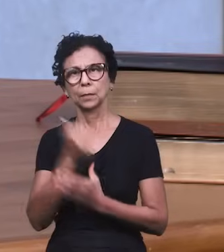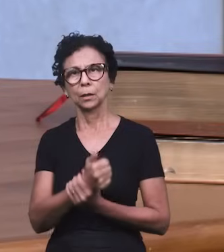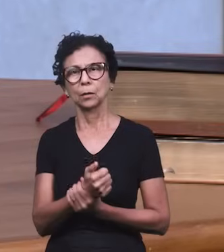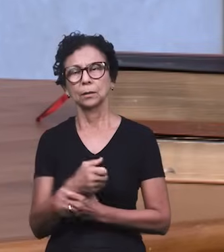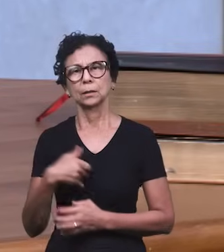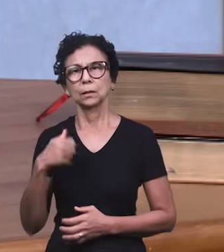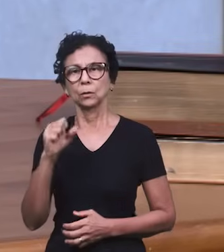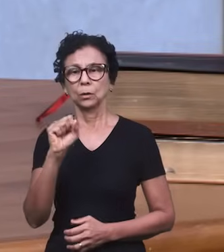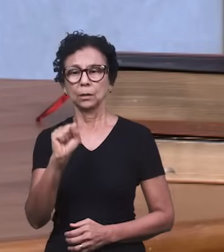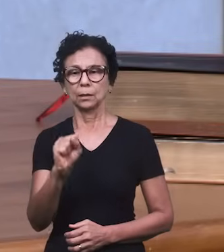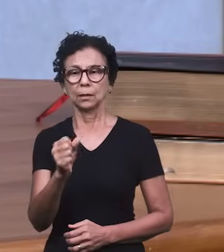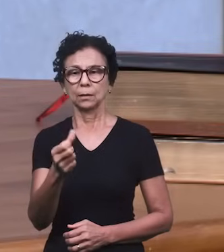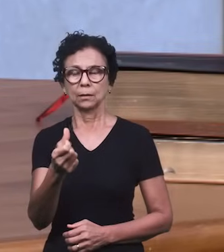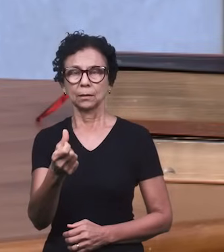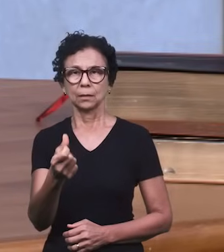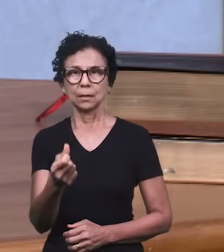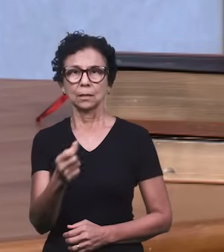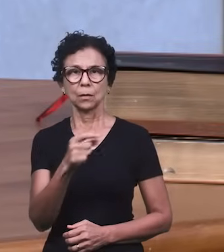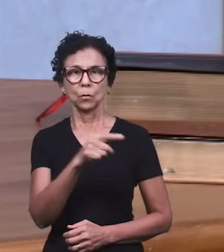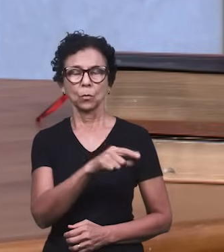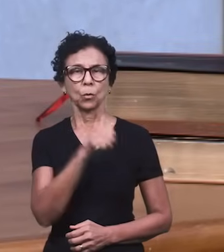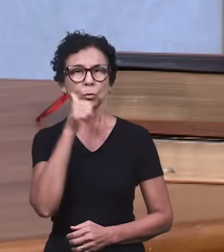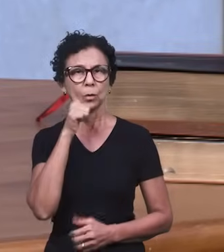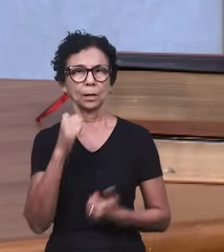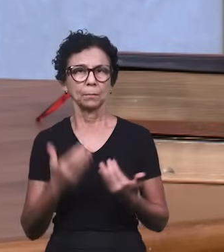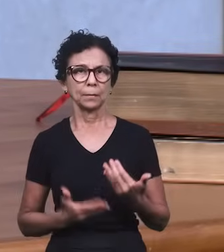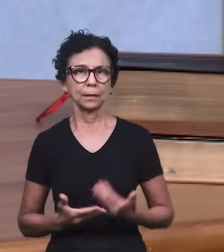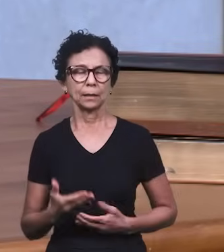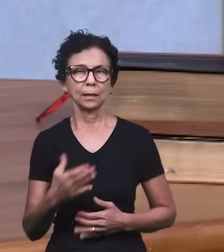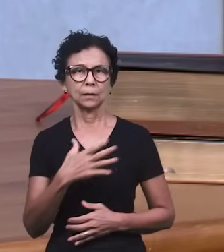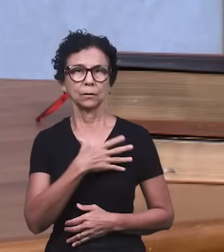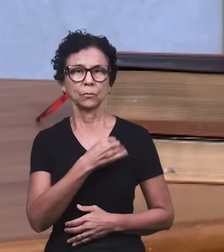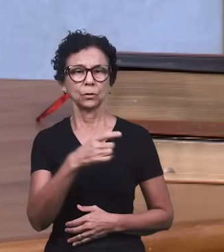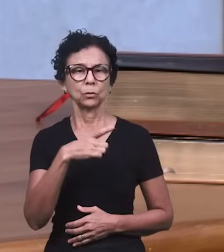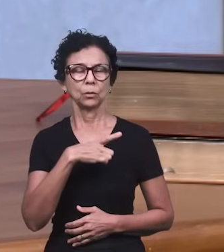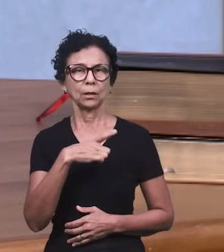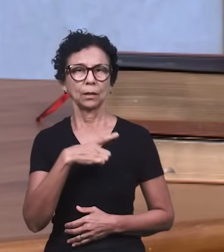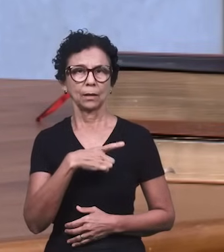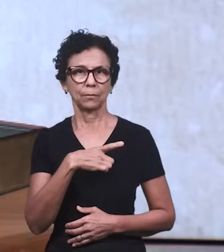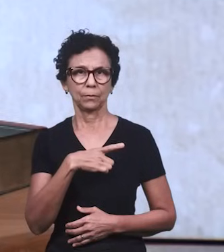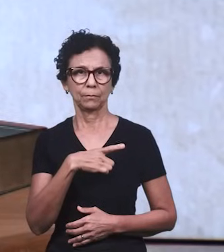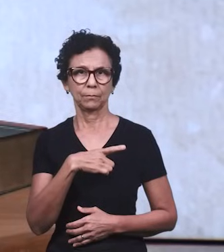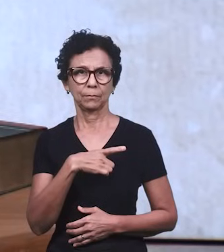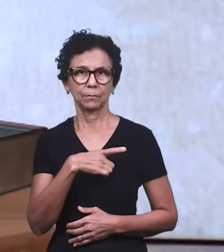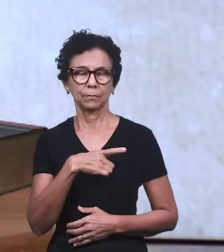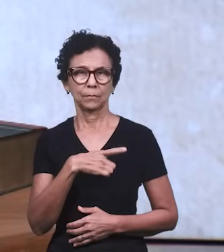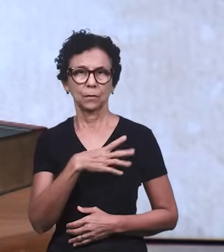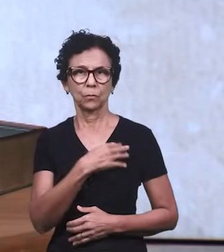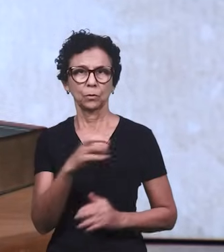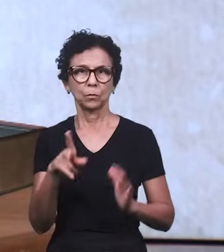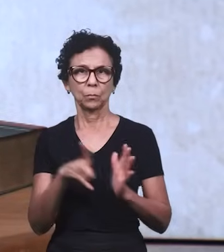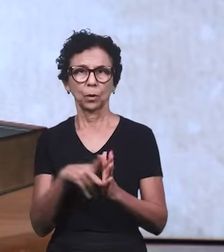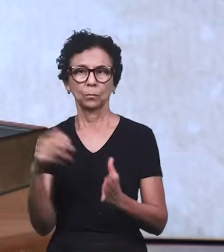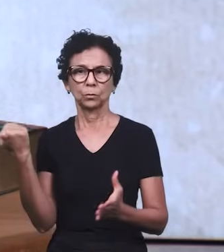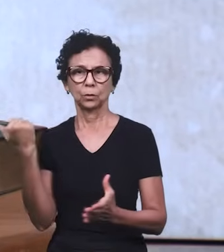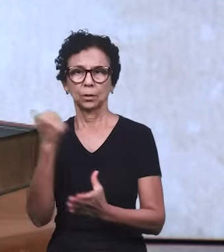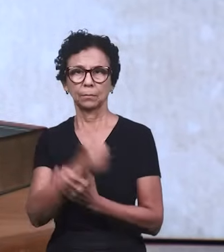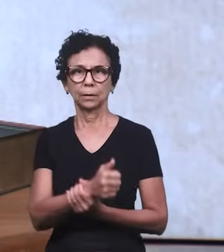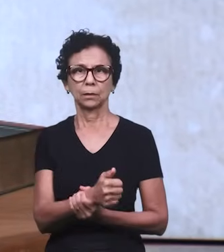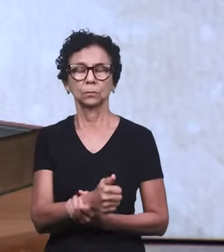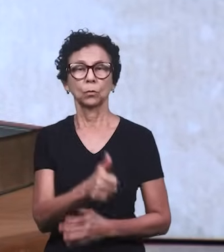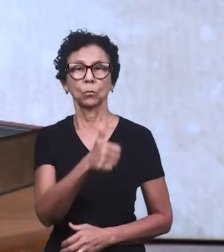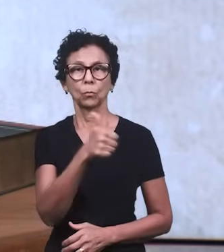anos quando Agar deu Ismael a Abrão então aqui nós já vemos que já se passaram